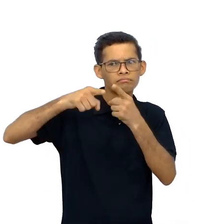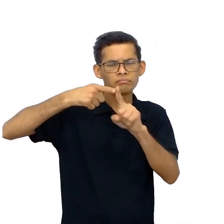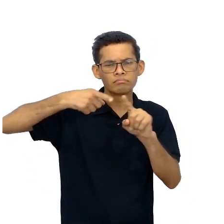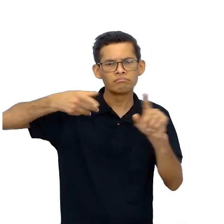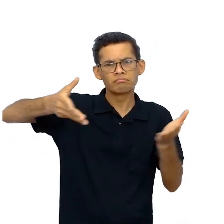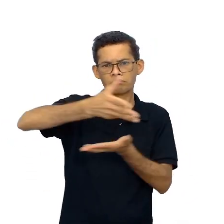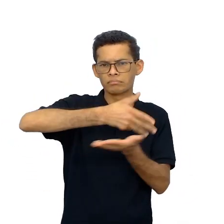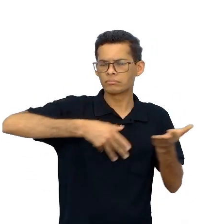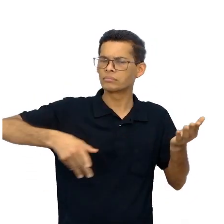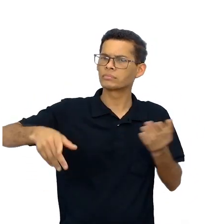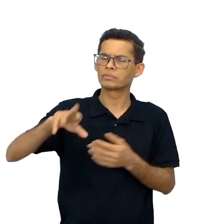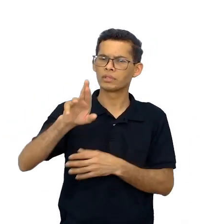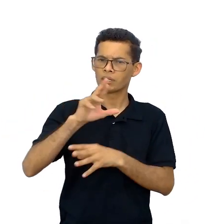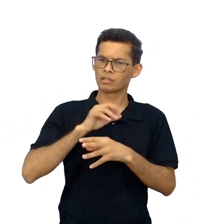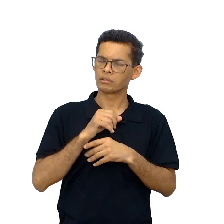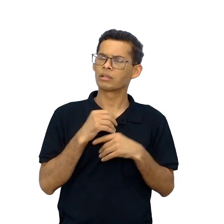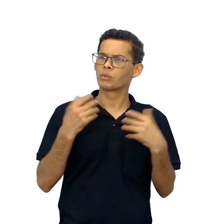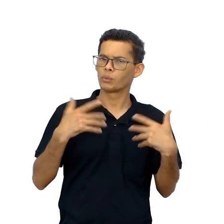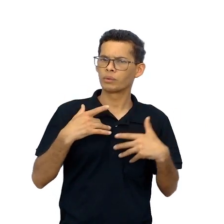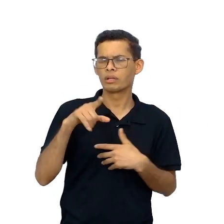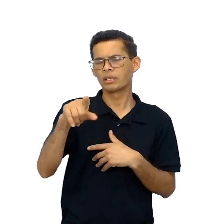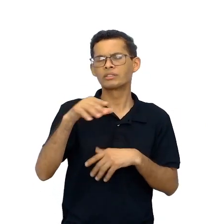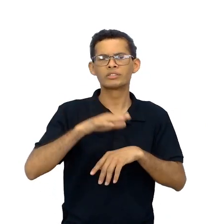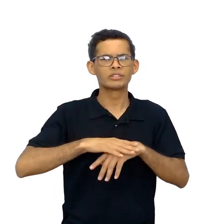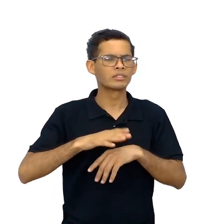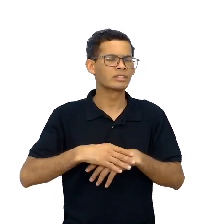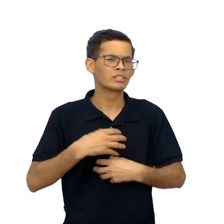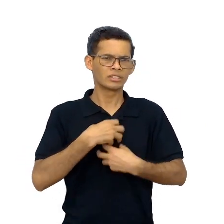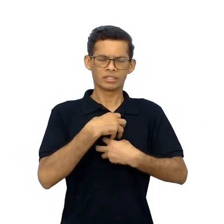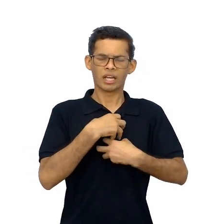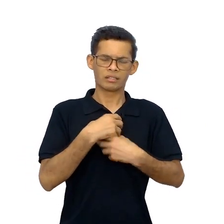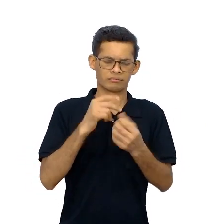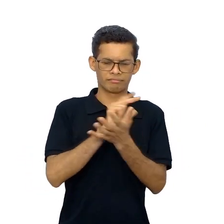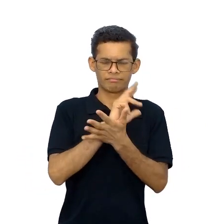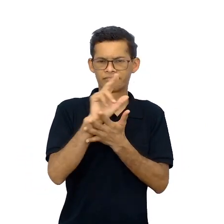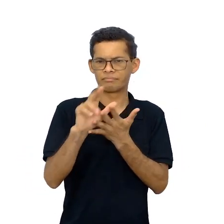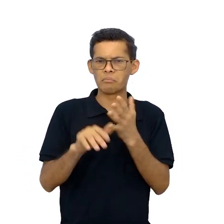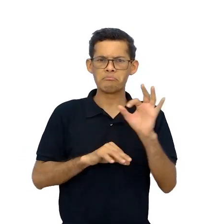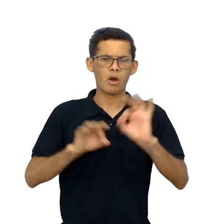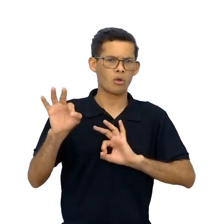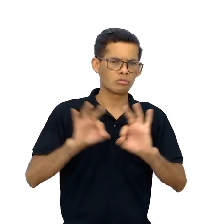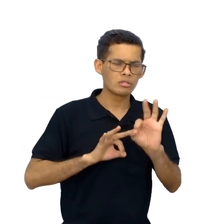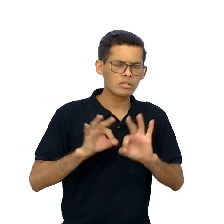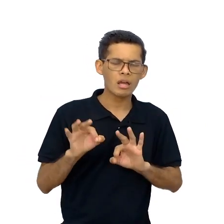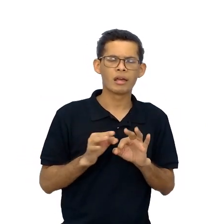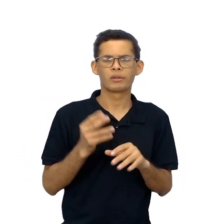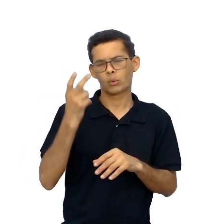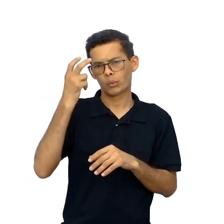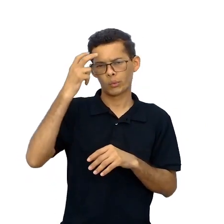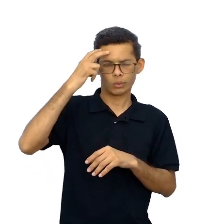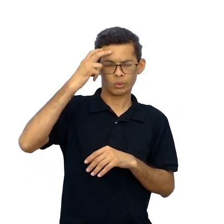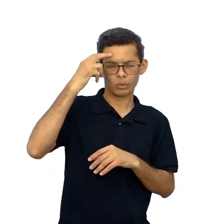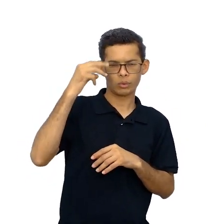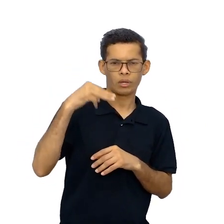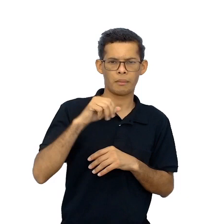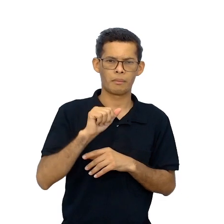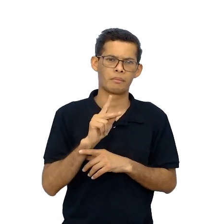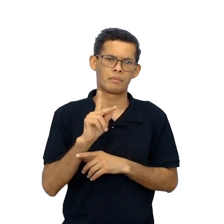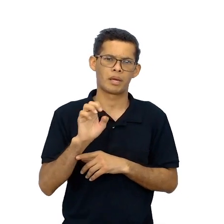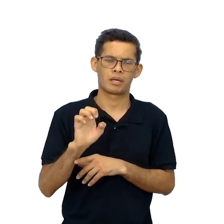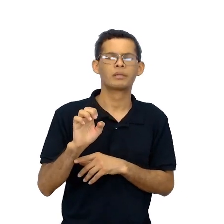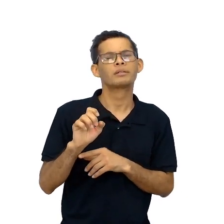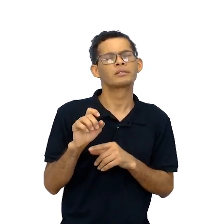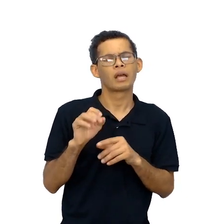instruction, a gamificação, design thinking, cultura maker, né? Projetos. Às vezes são 5 dias, mas a